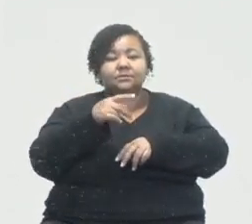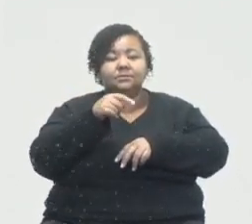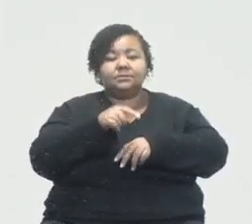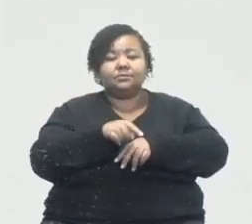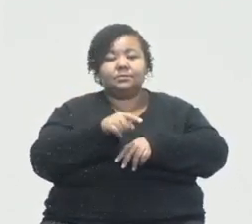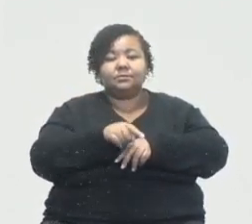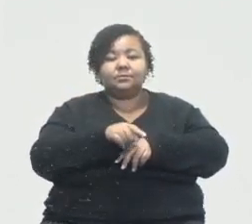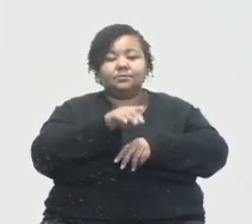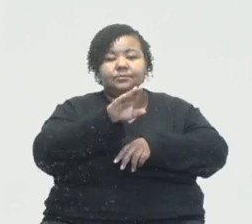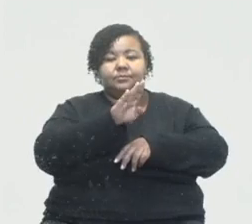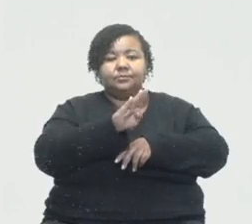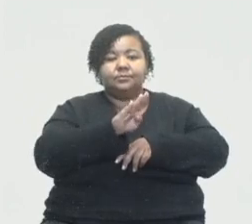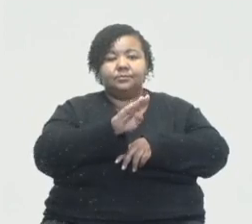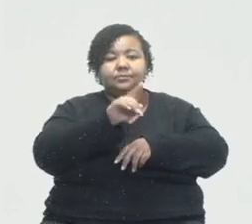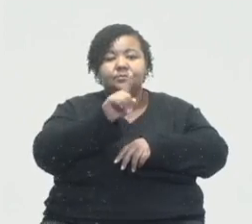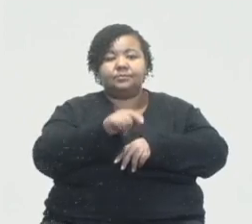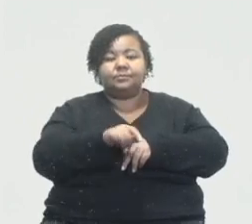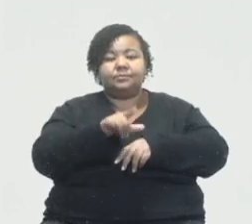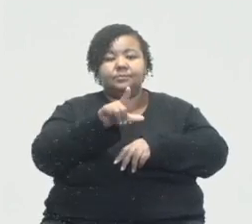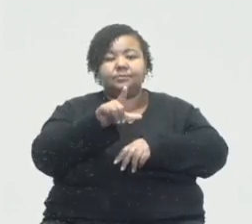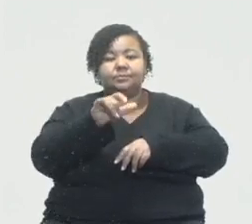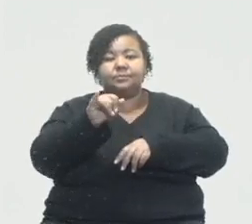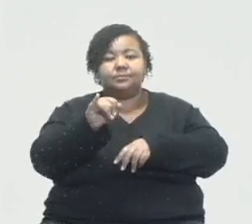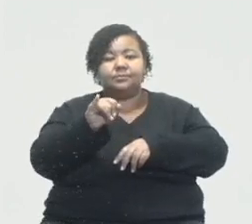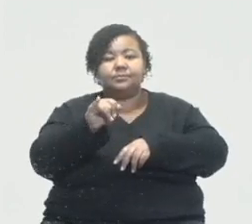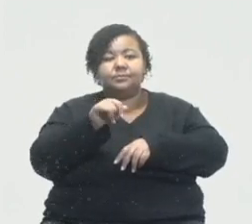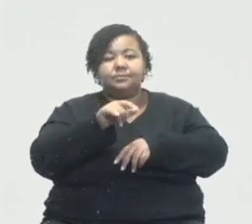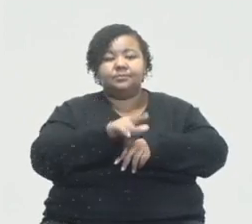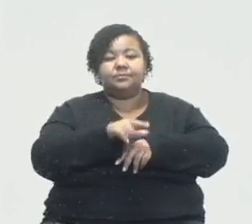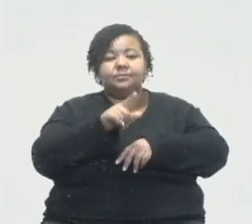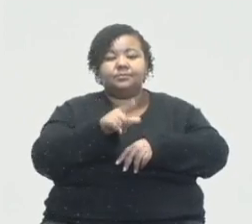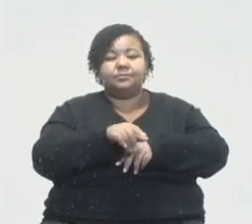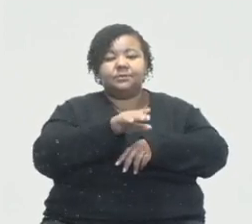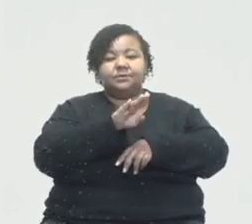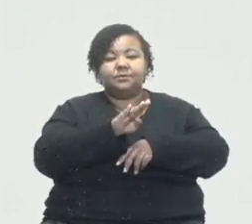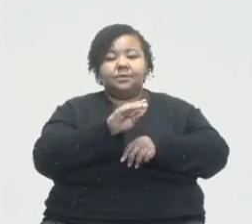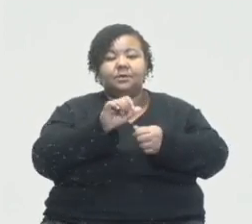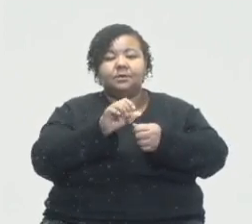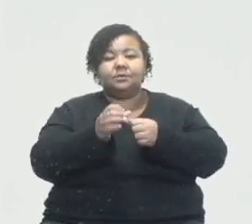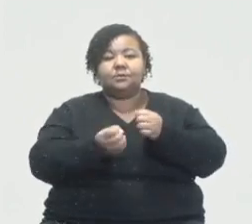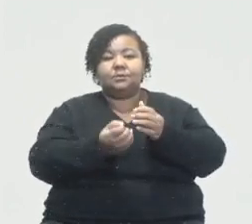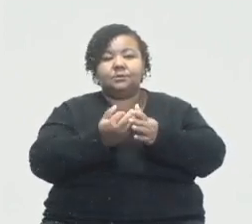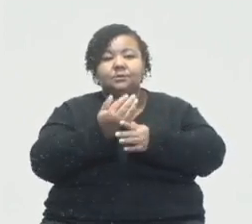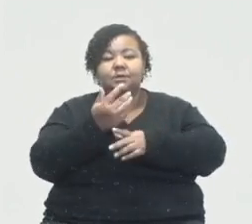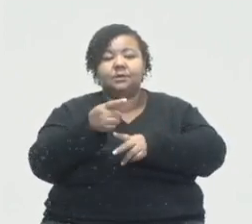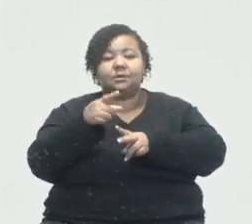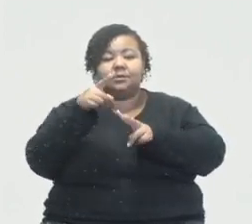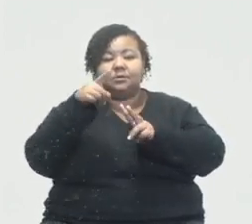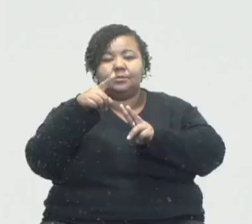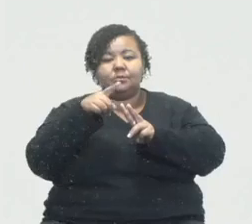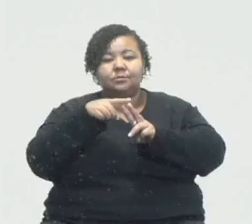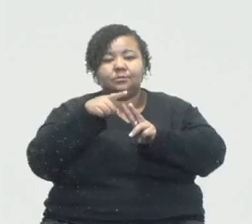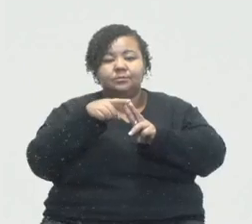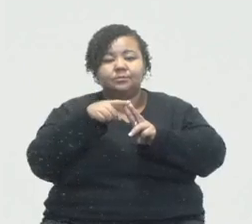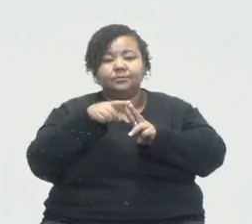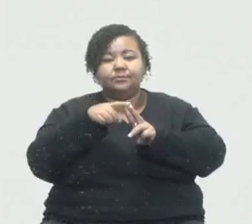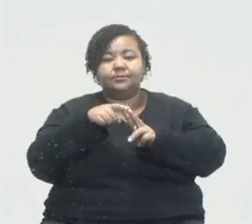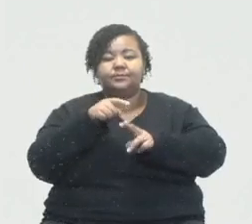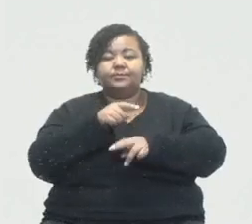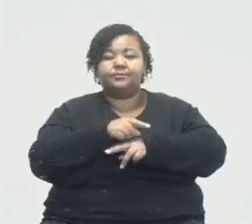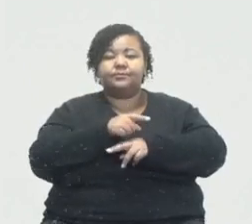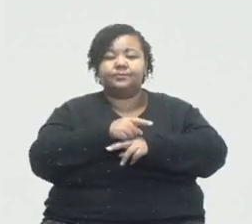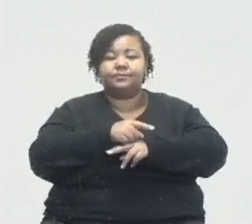nosso conjunto B é linearmente independente e se ele gera o nosso espaço vetorial. A partir